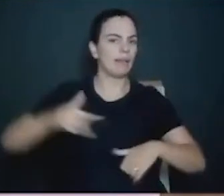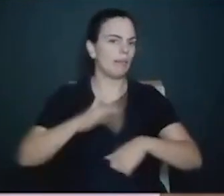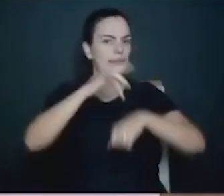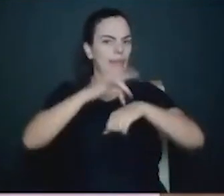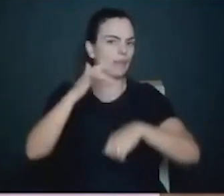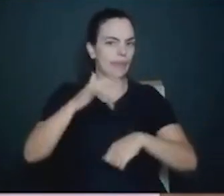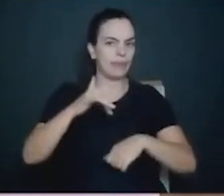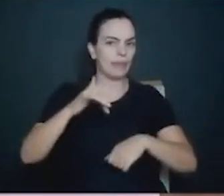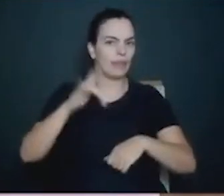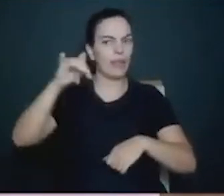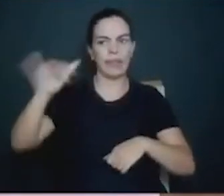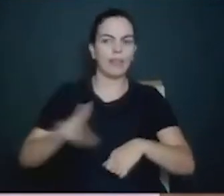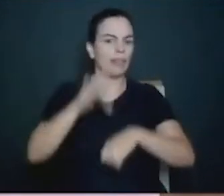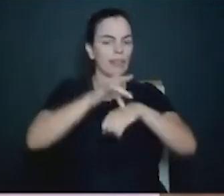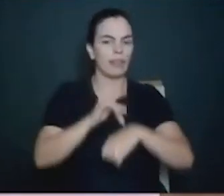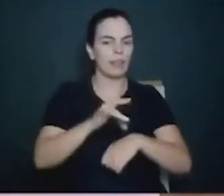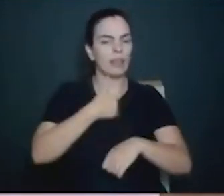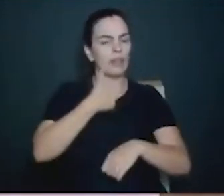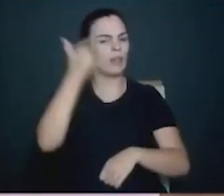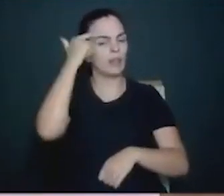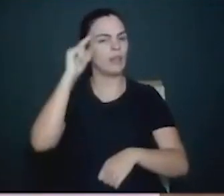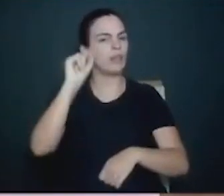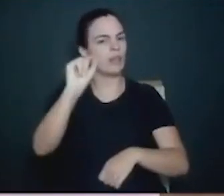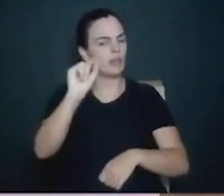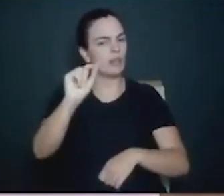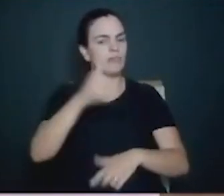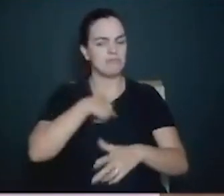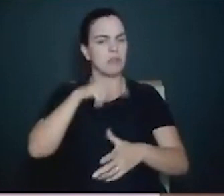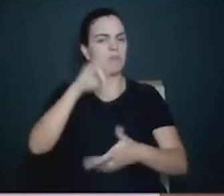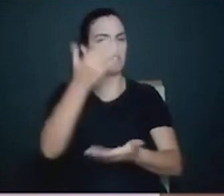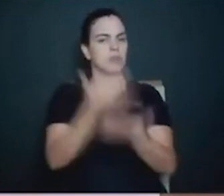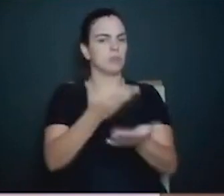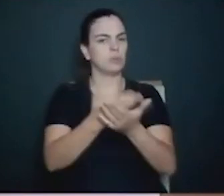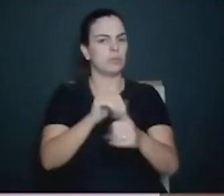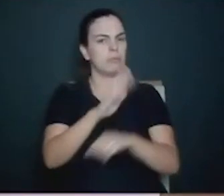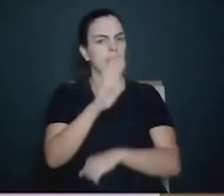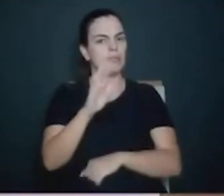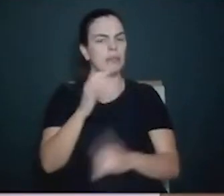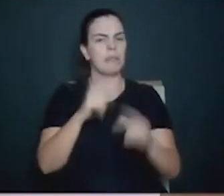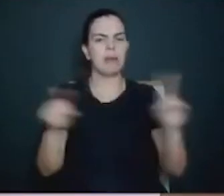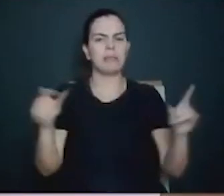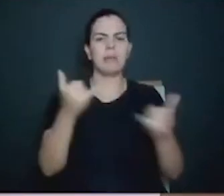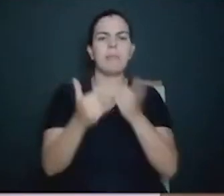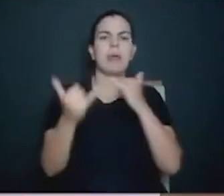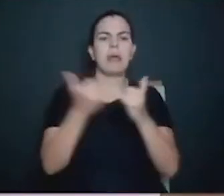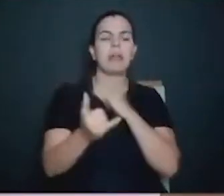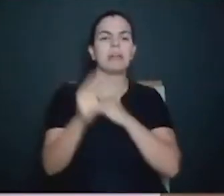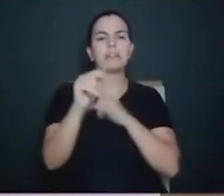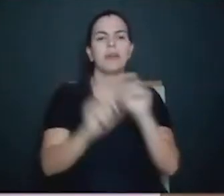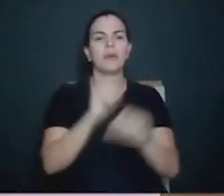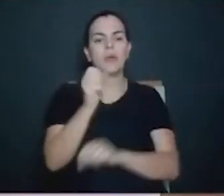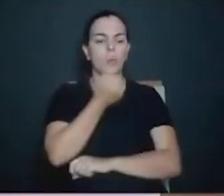e isso eu vou me aprofundar, estudar isso, mas a impressão que eu tenho é que os números referentes à dengue, apesar